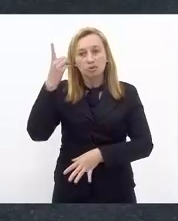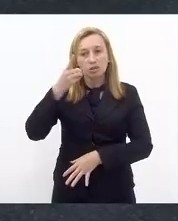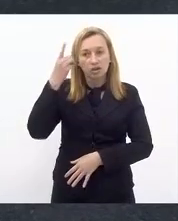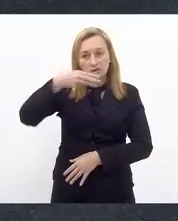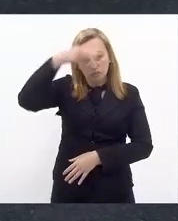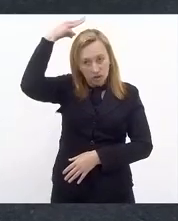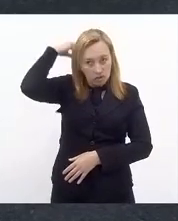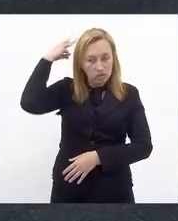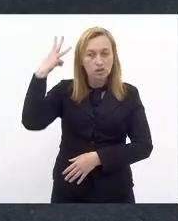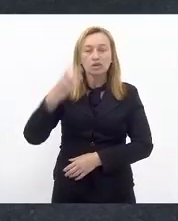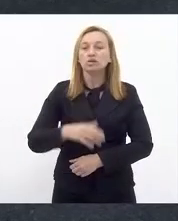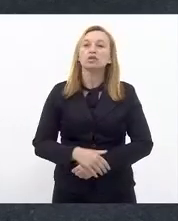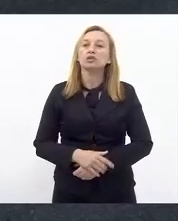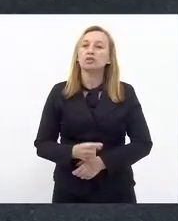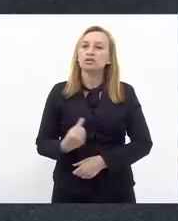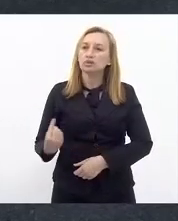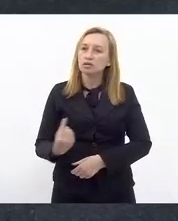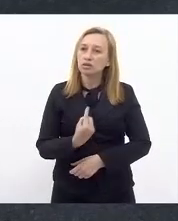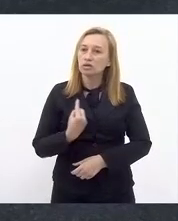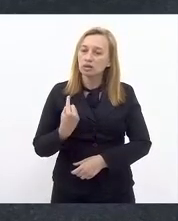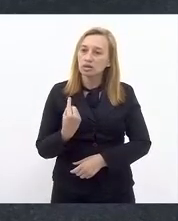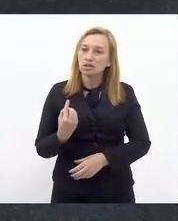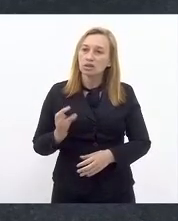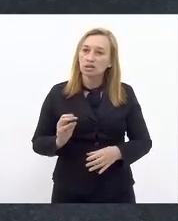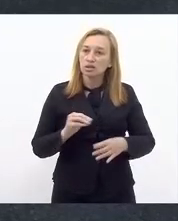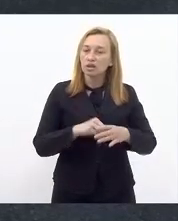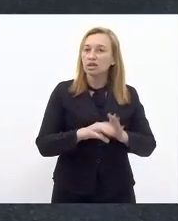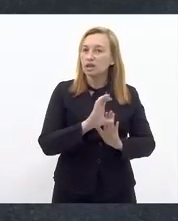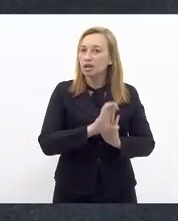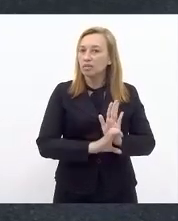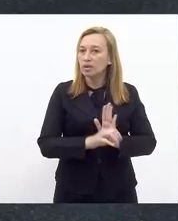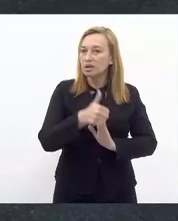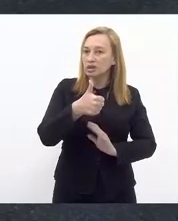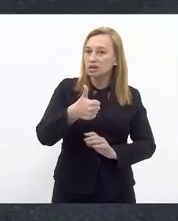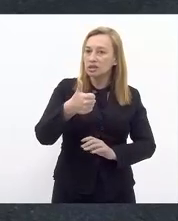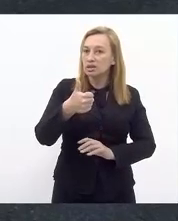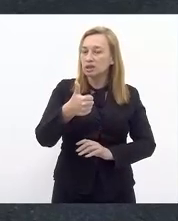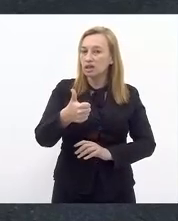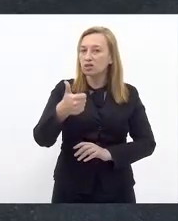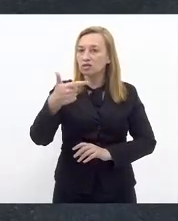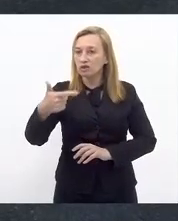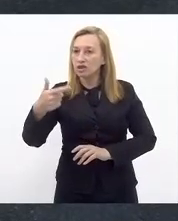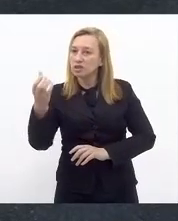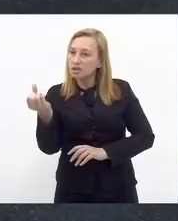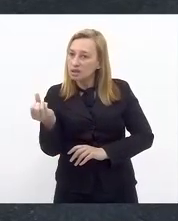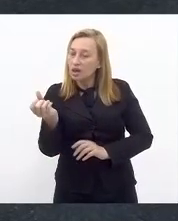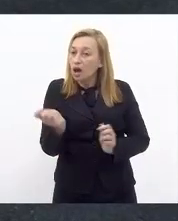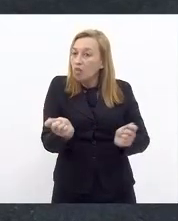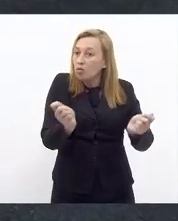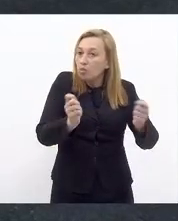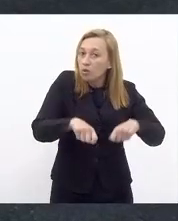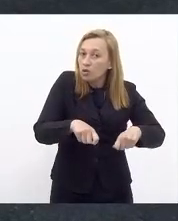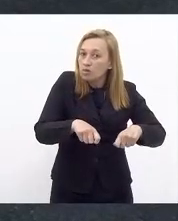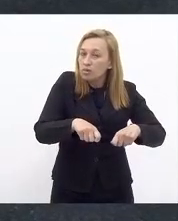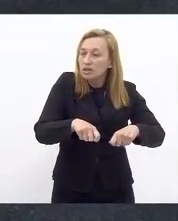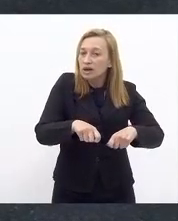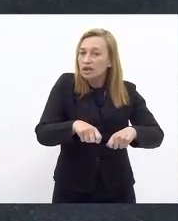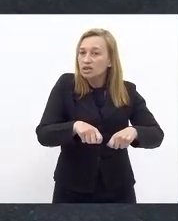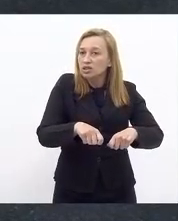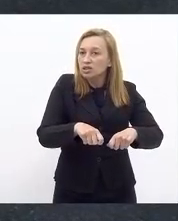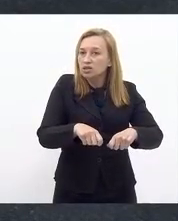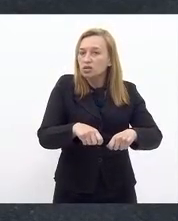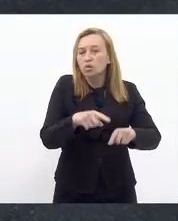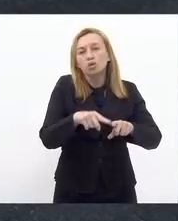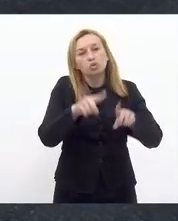que é o seguinte nós acrescentamos através da emenda 126 uma possibilidade de